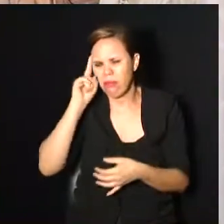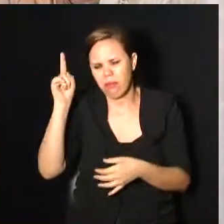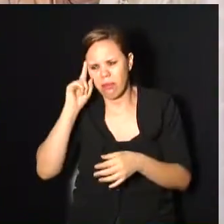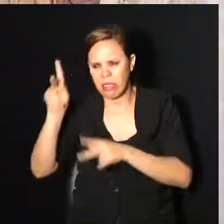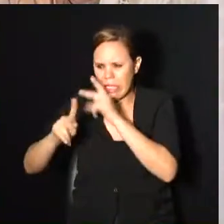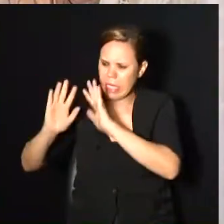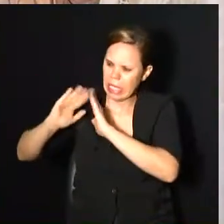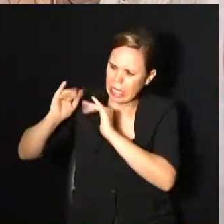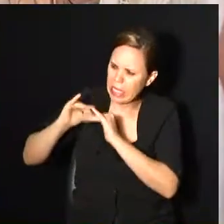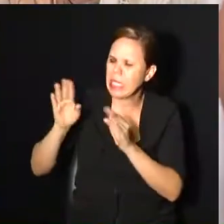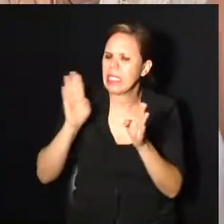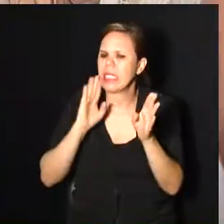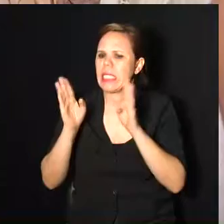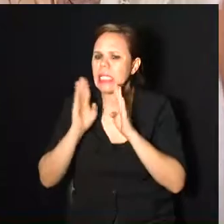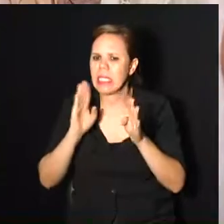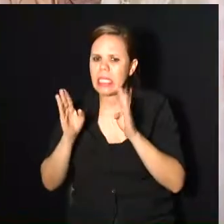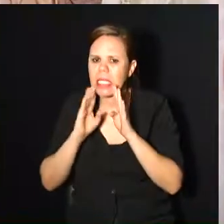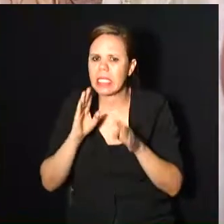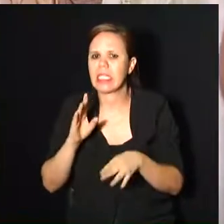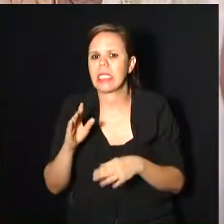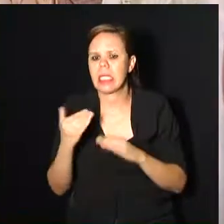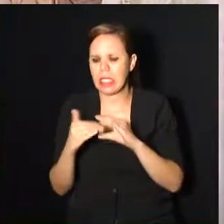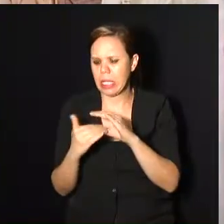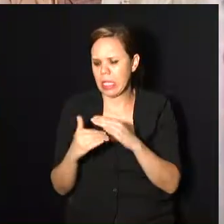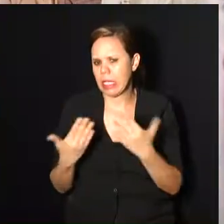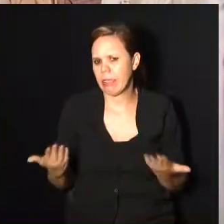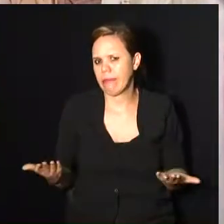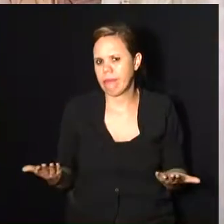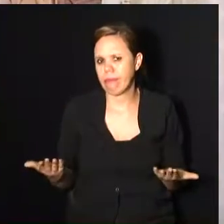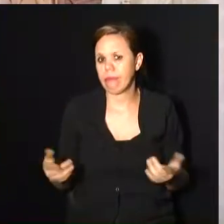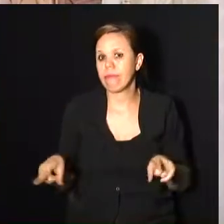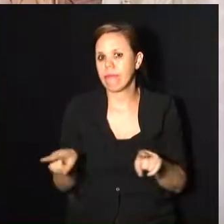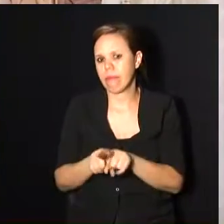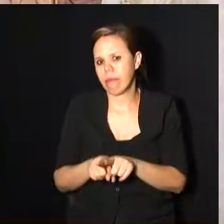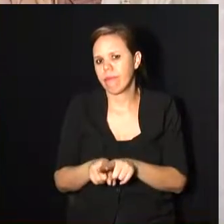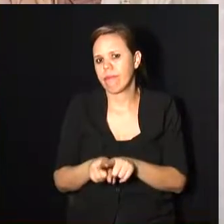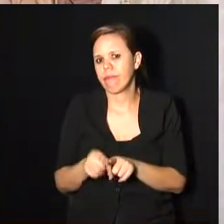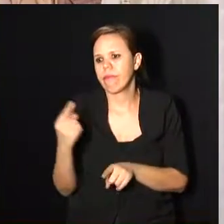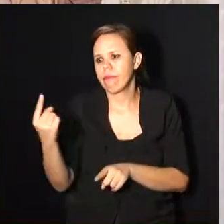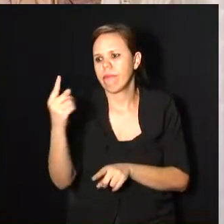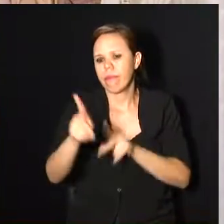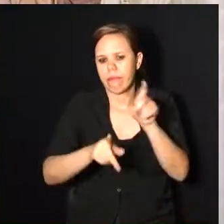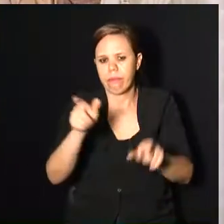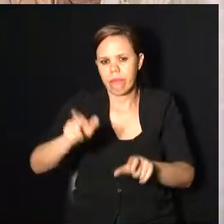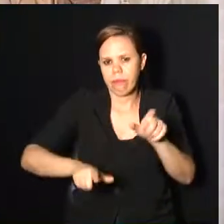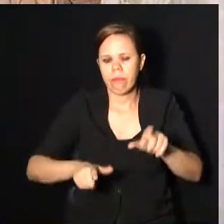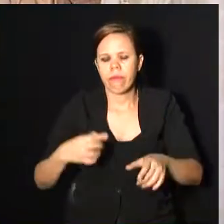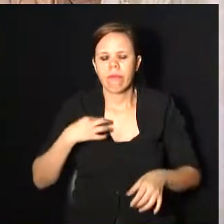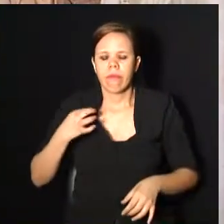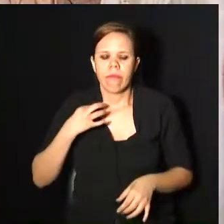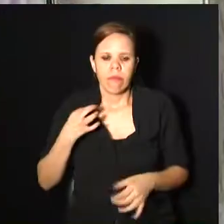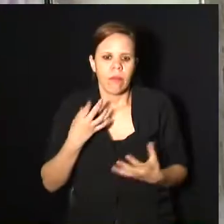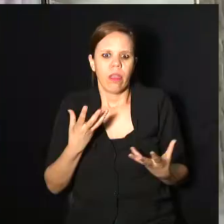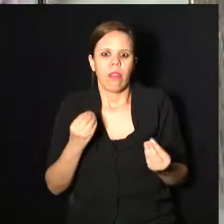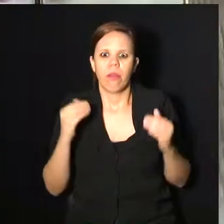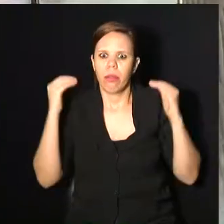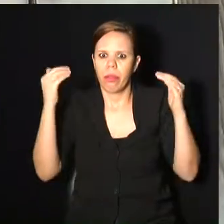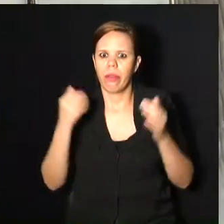pedidos no Facebook, no e-mail e também com cada uma das voluntárias. Então assim, é muito